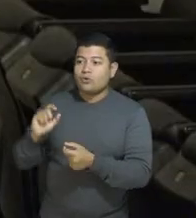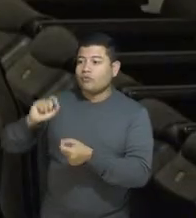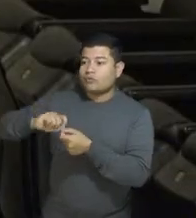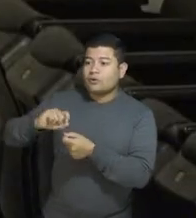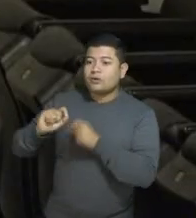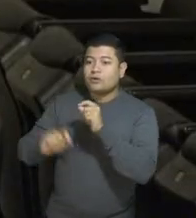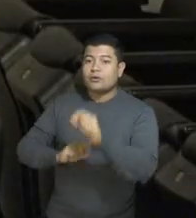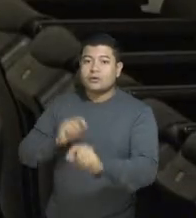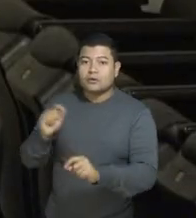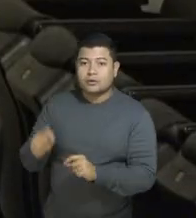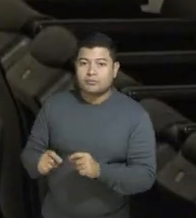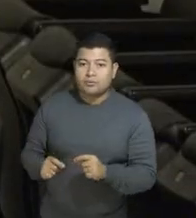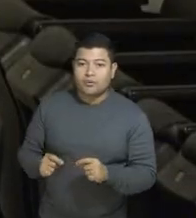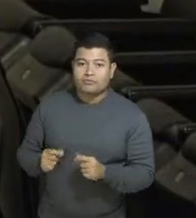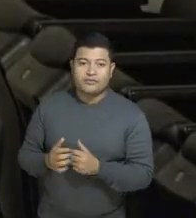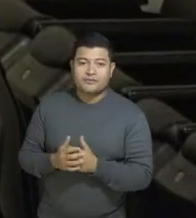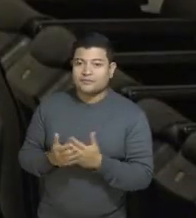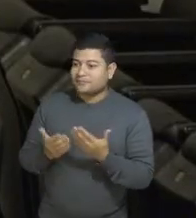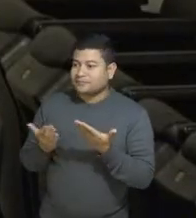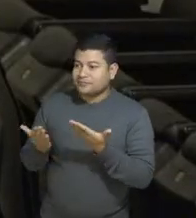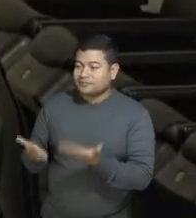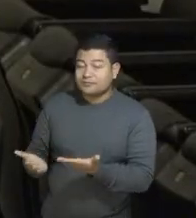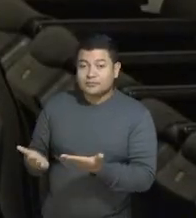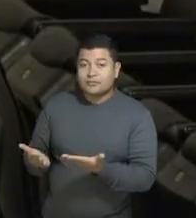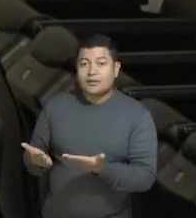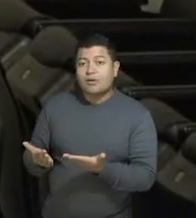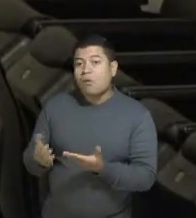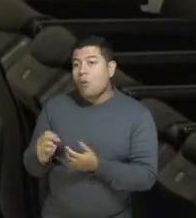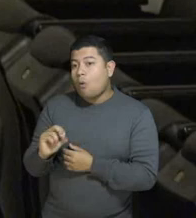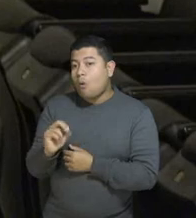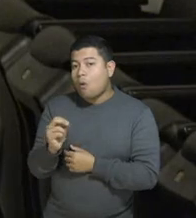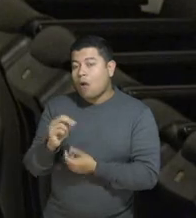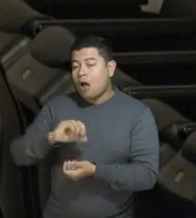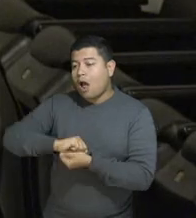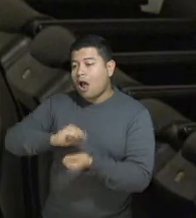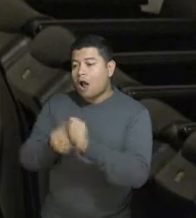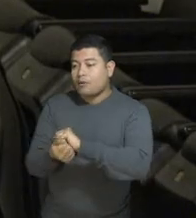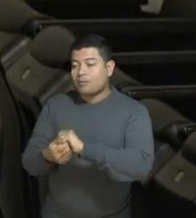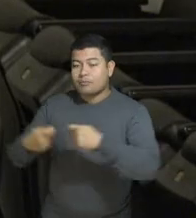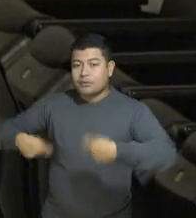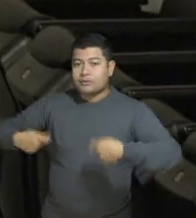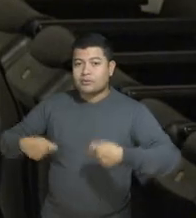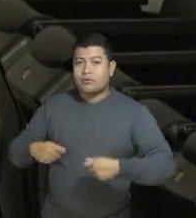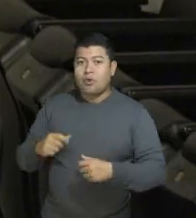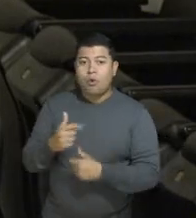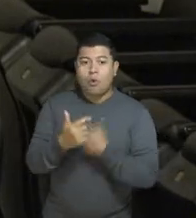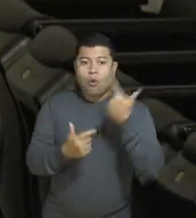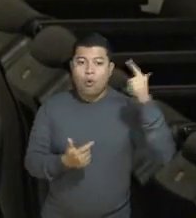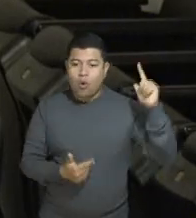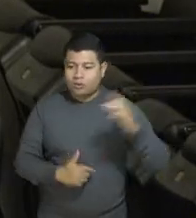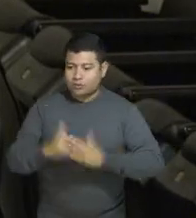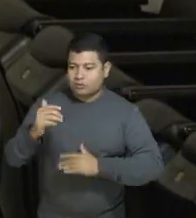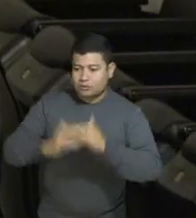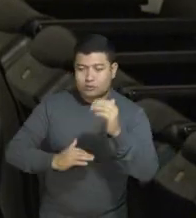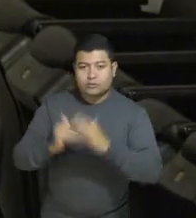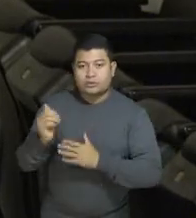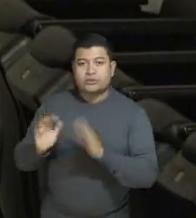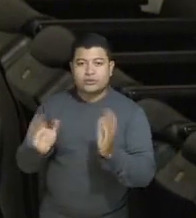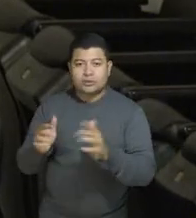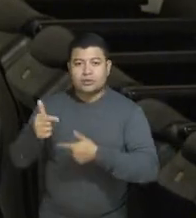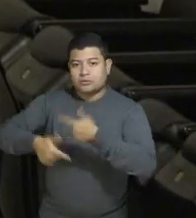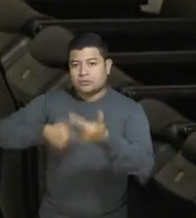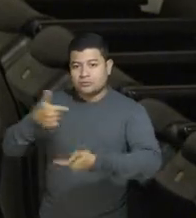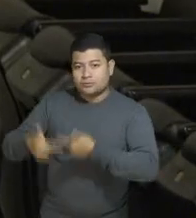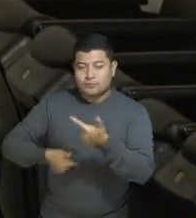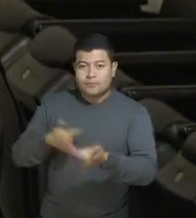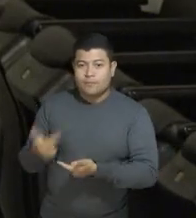prof, né? Quais são as adaptações necessárias. Outra ação que nós já estamos também trabalhando, partindo